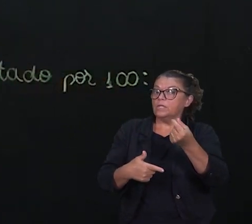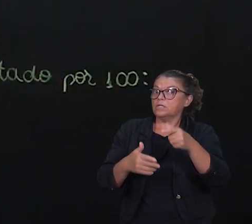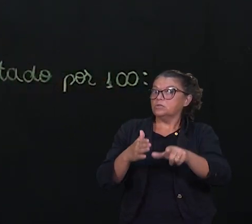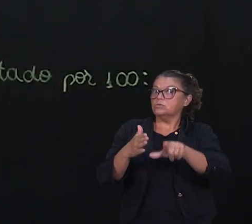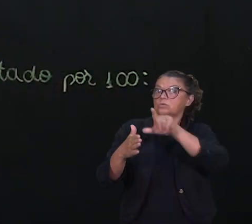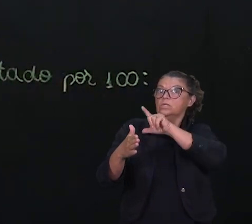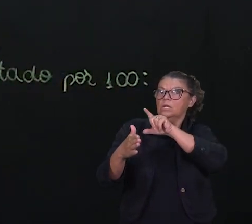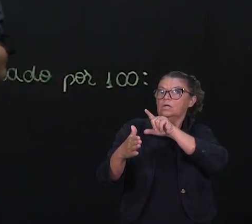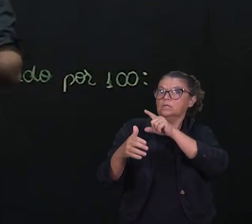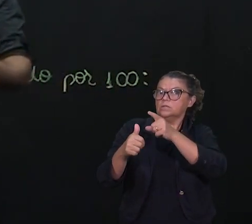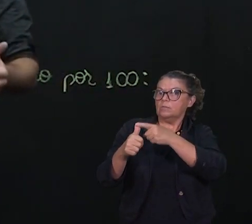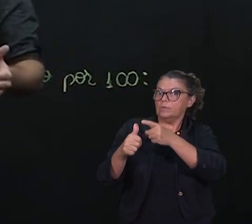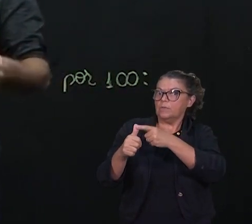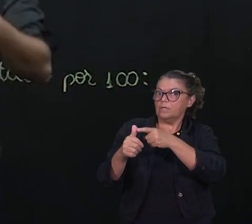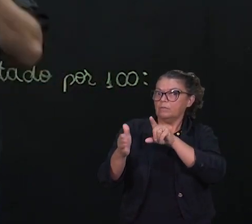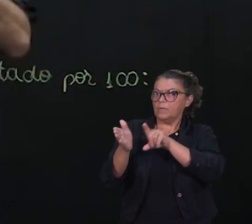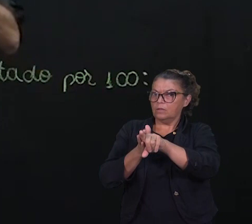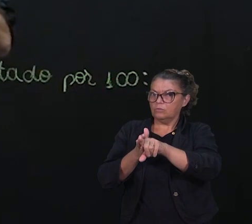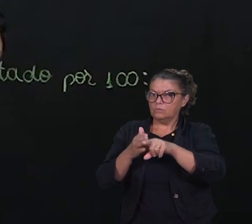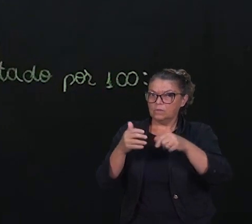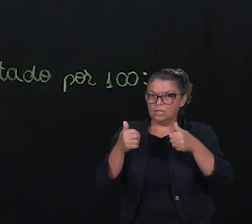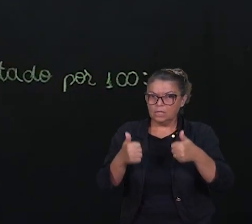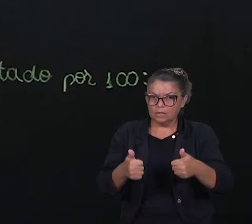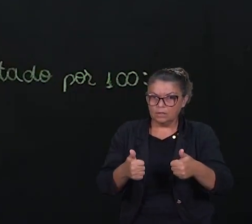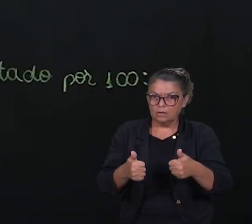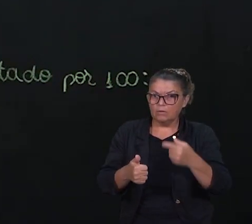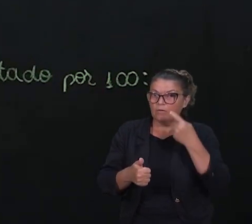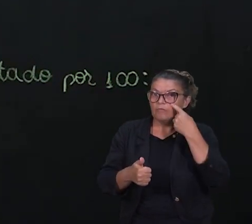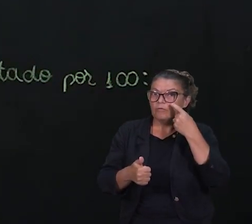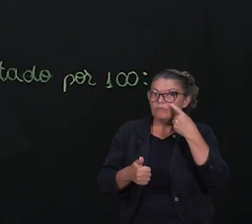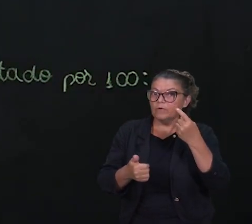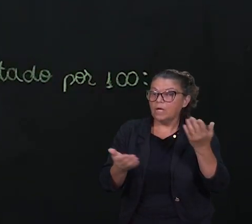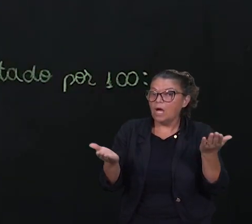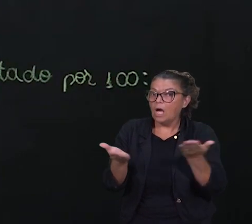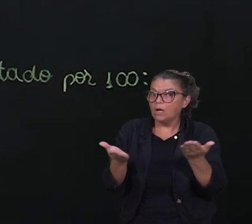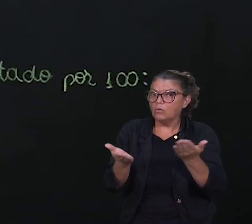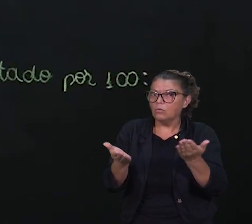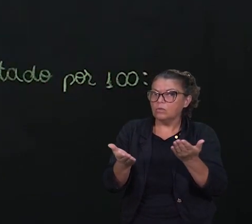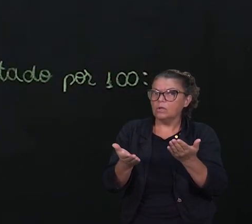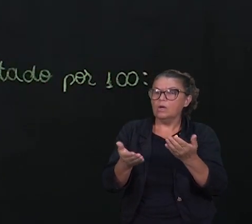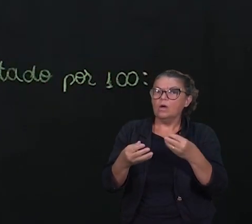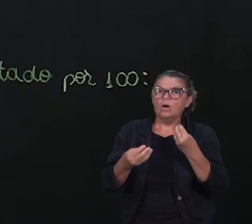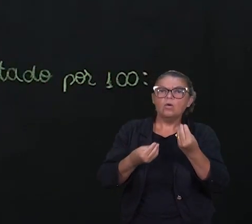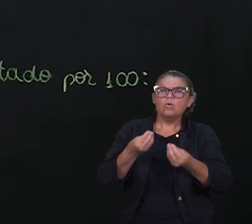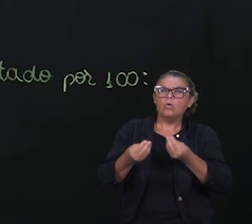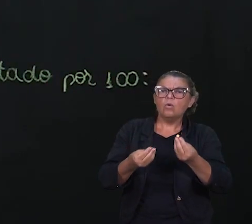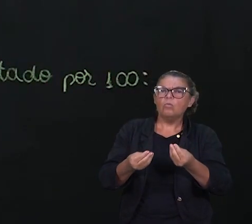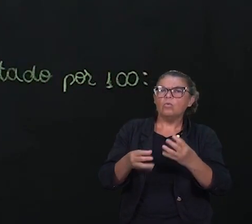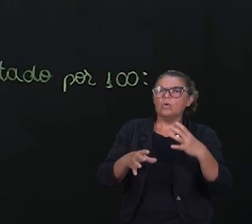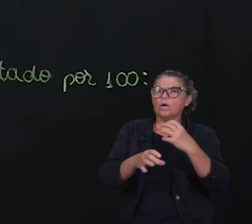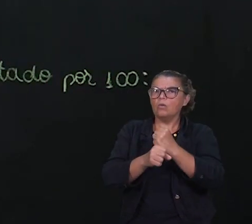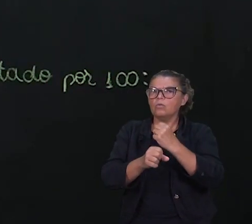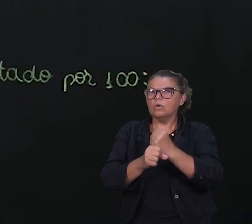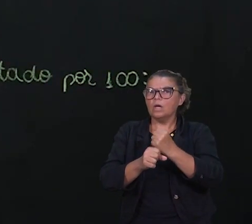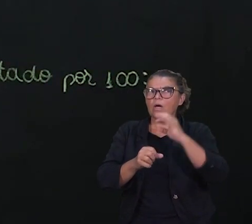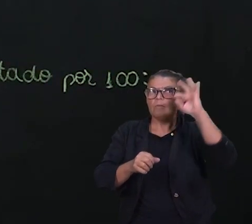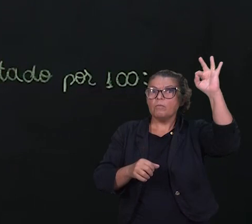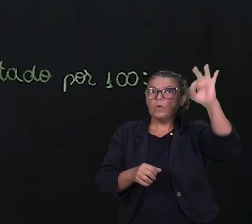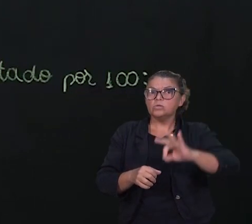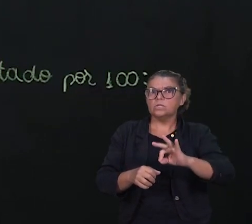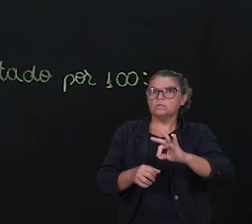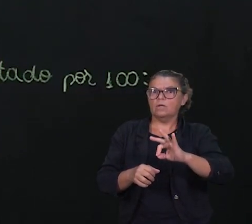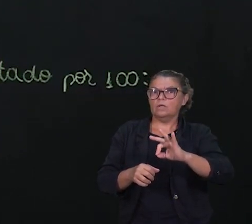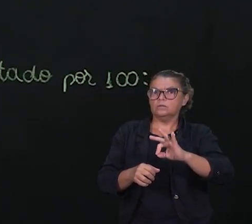preço antes de sofrer esse aumento. Legal? Vamos verificar agora como é que a gente calcula a porcentagem